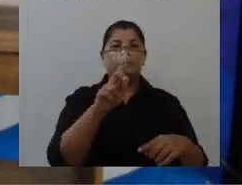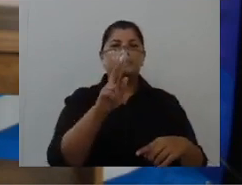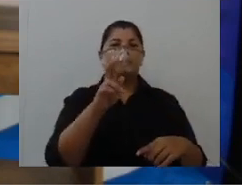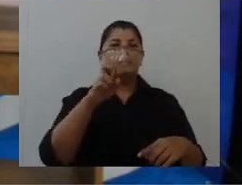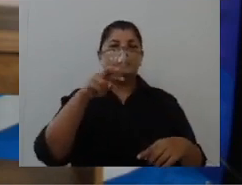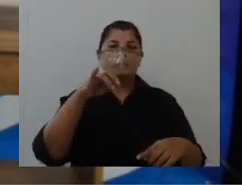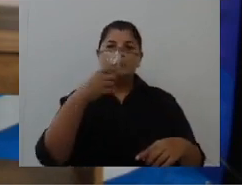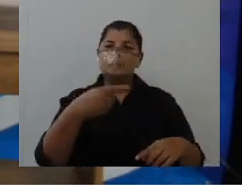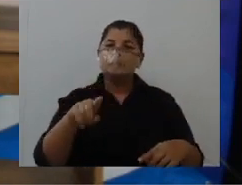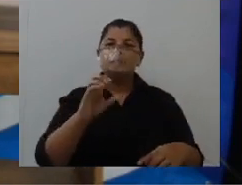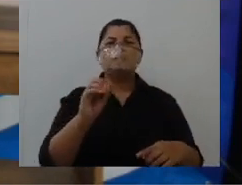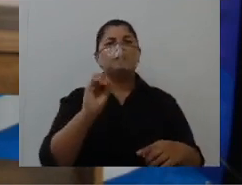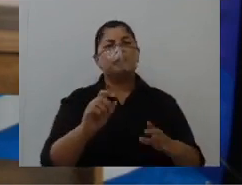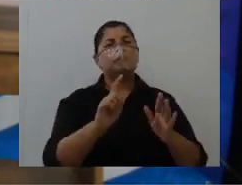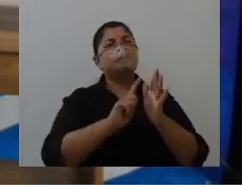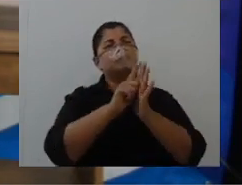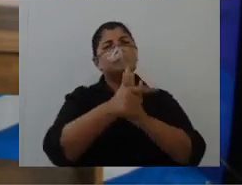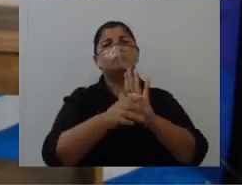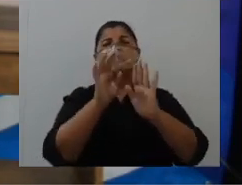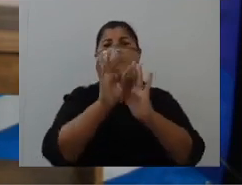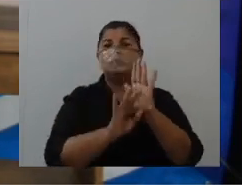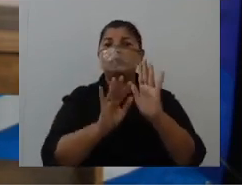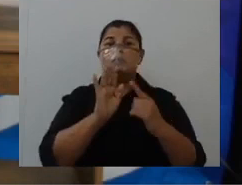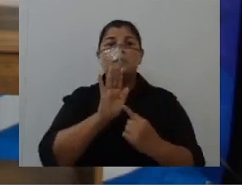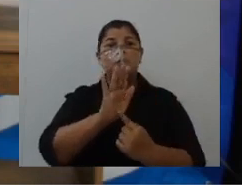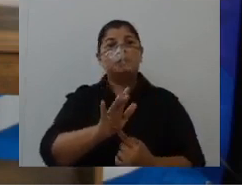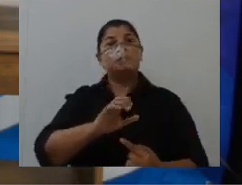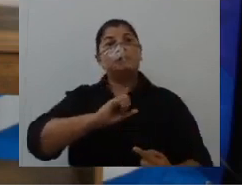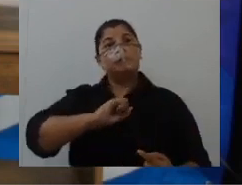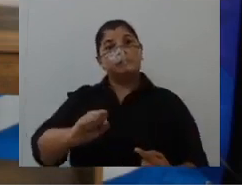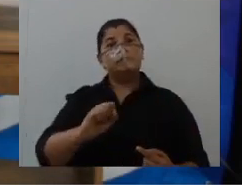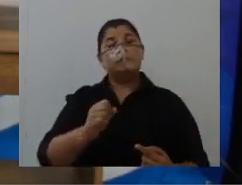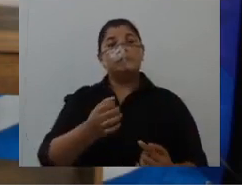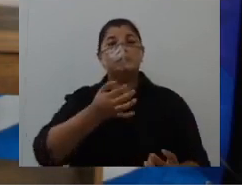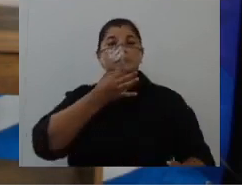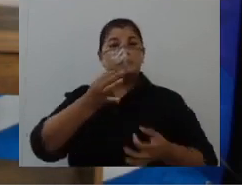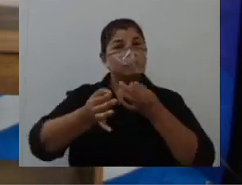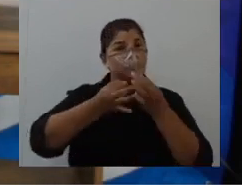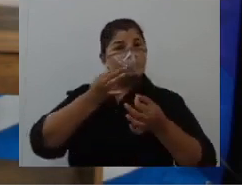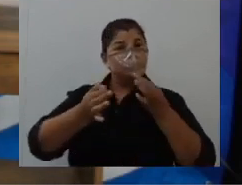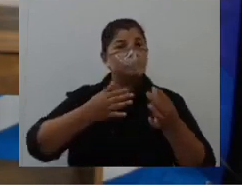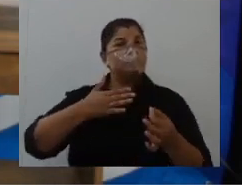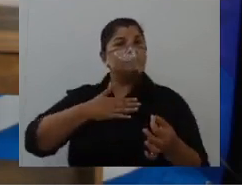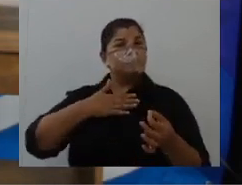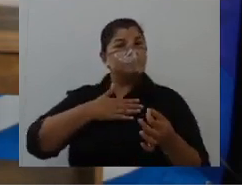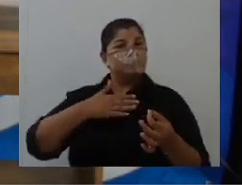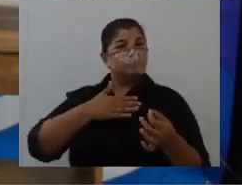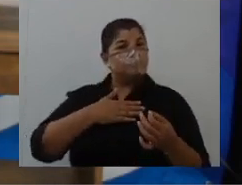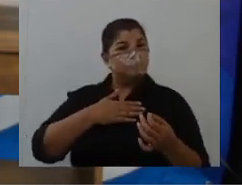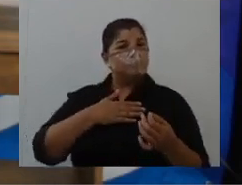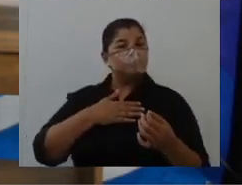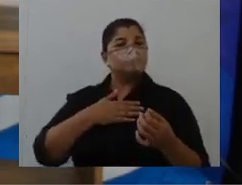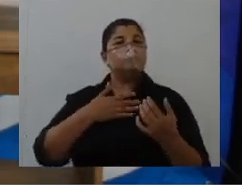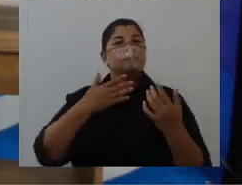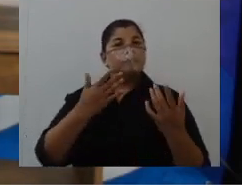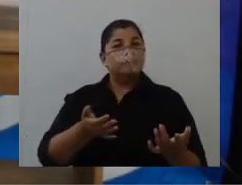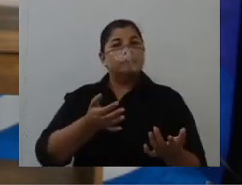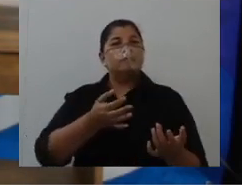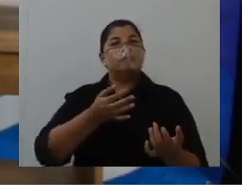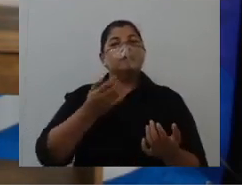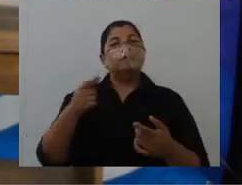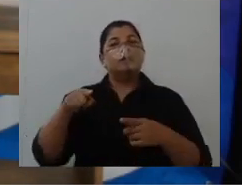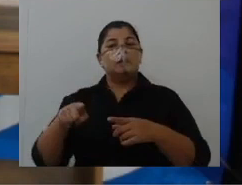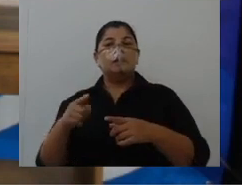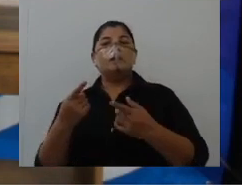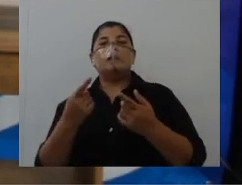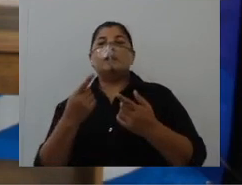aquele gênero textual que apresenta a defesa de um ponto de vista. O texto argumentativo apresenta a defesa de uma